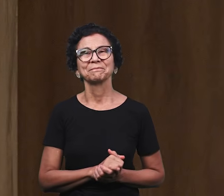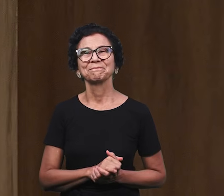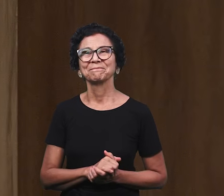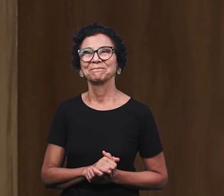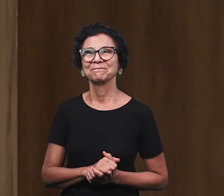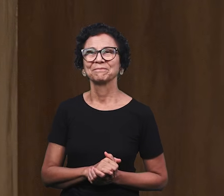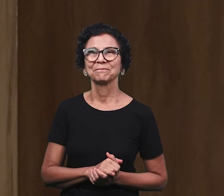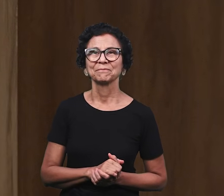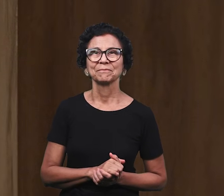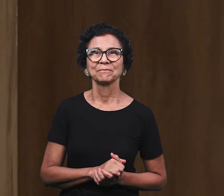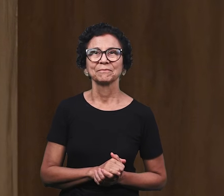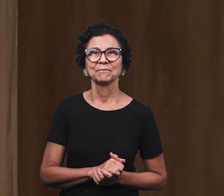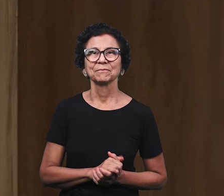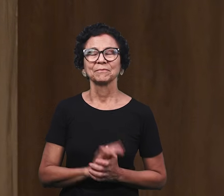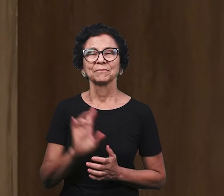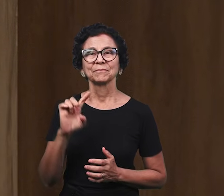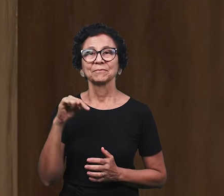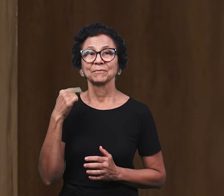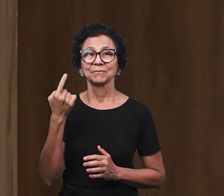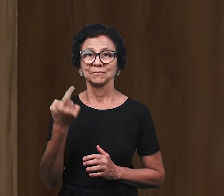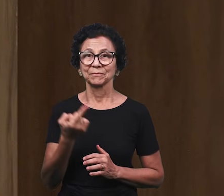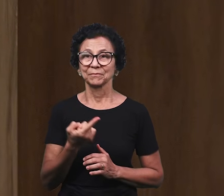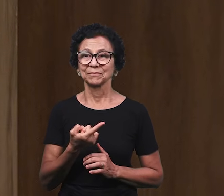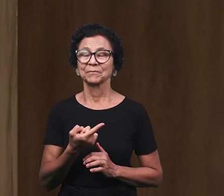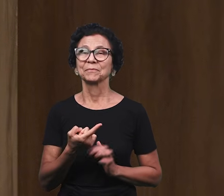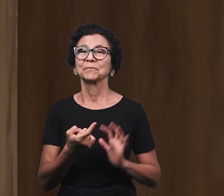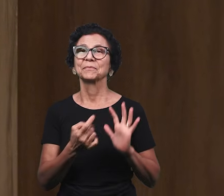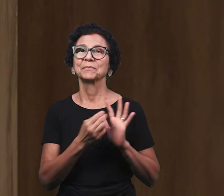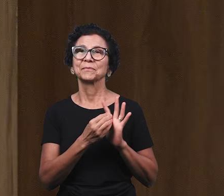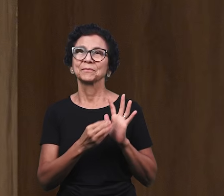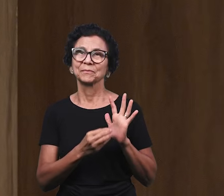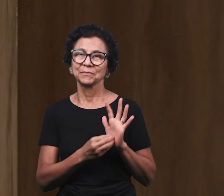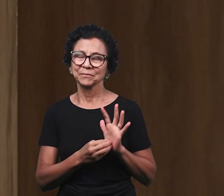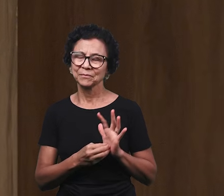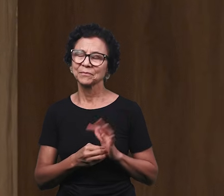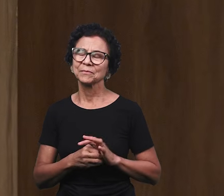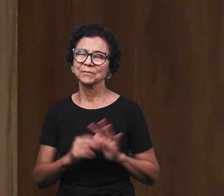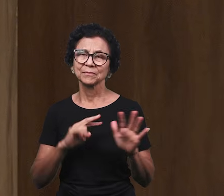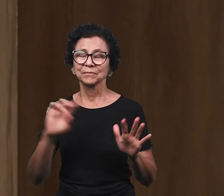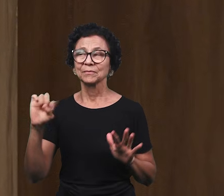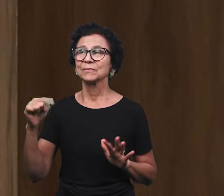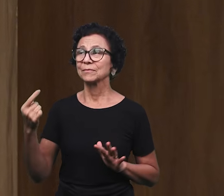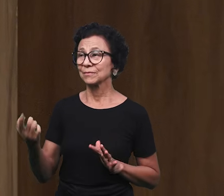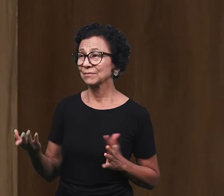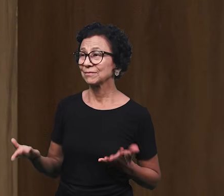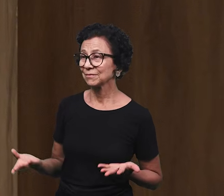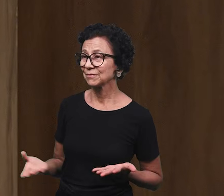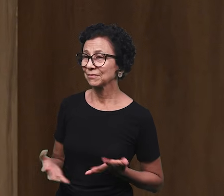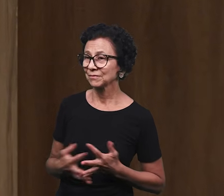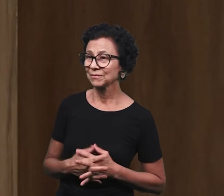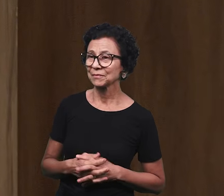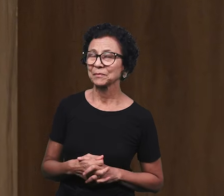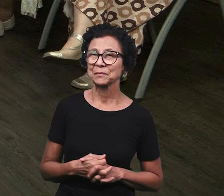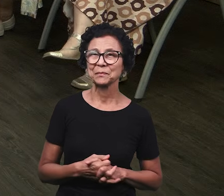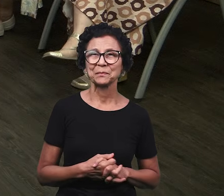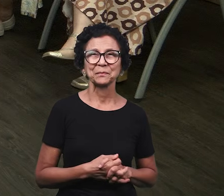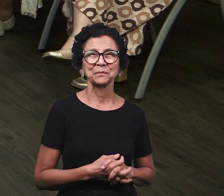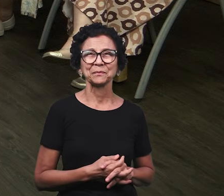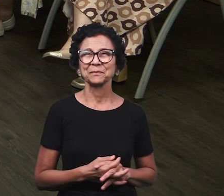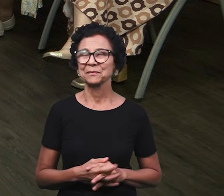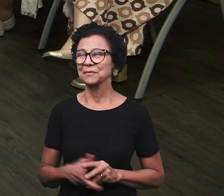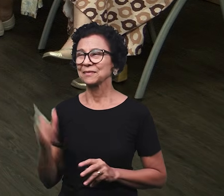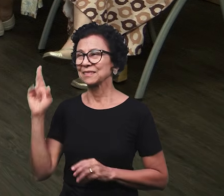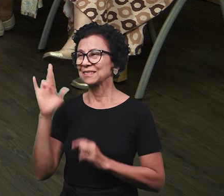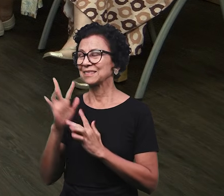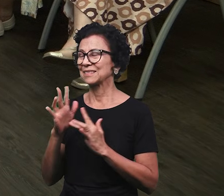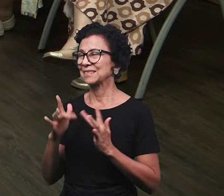também. Até o próximo episódio, né? É isso aí. A gente Vamos tem seguir. muito assunto, até a semana que vem, né? Vamos lá. Minha colega Estela, a